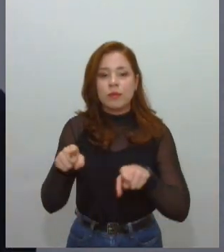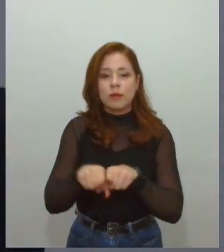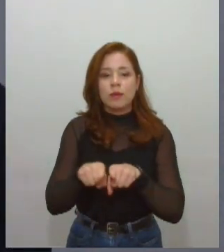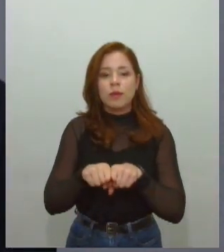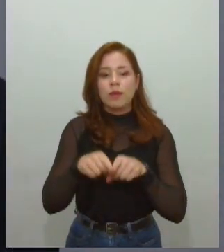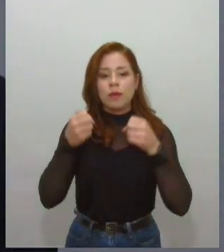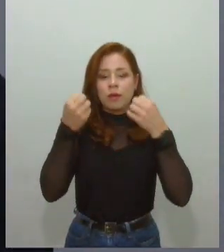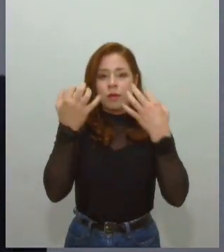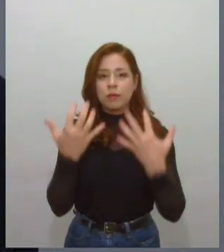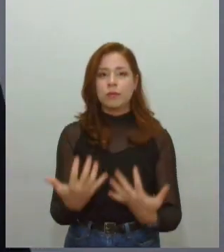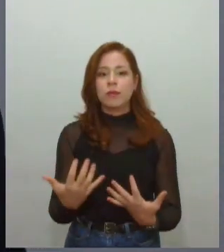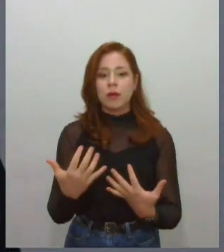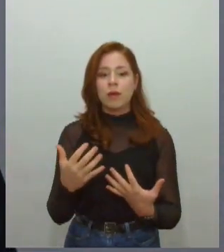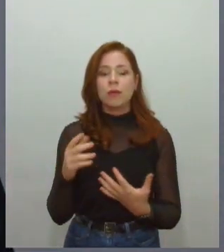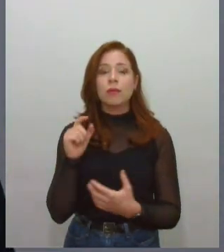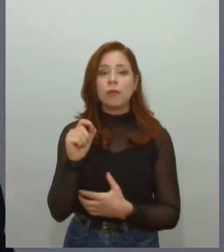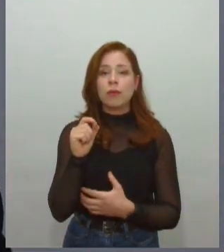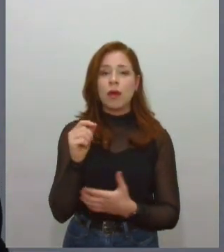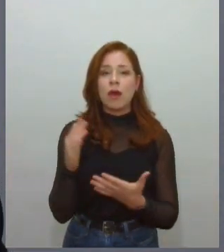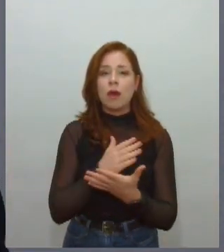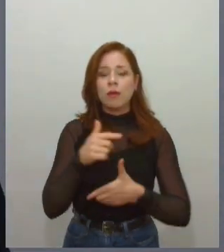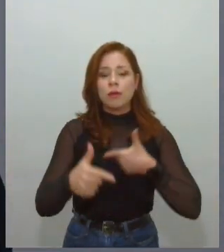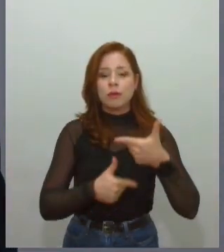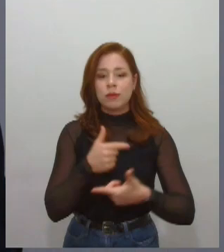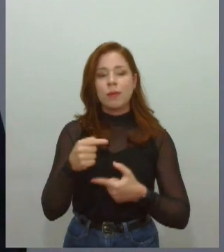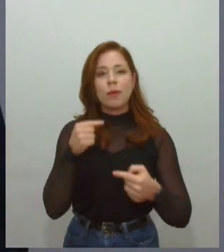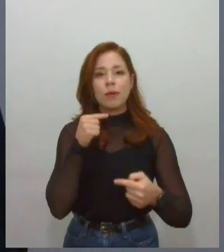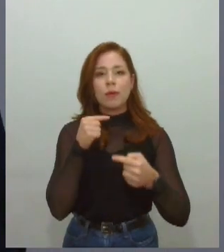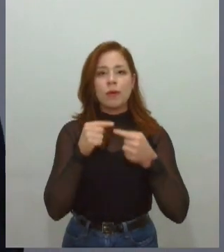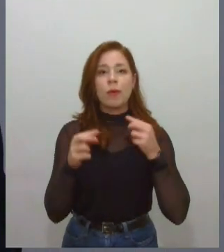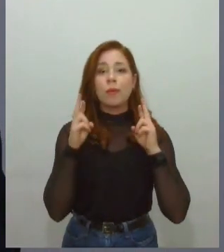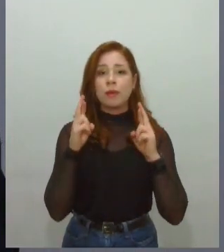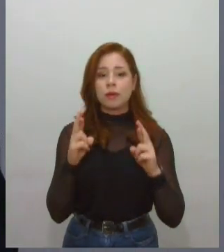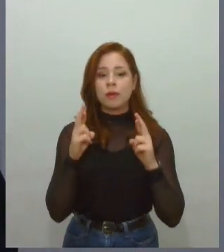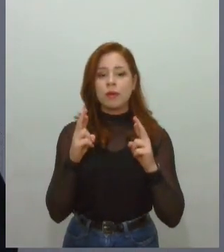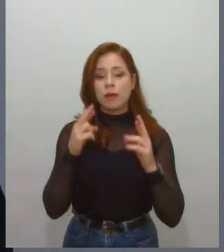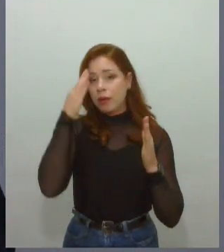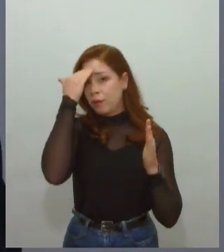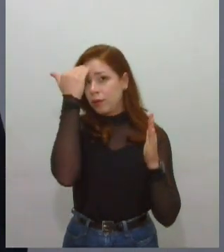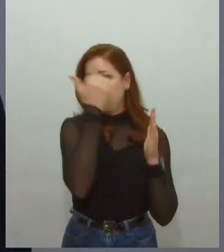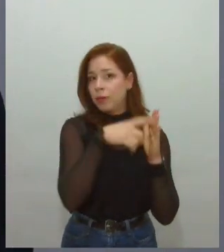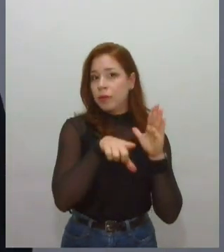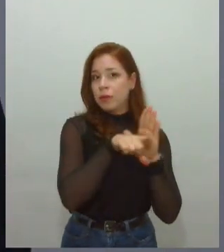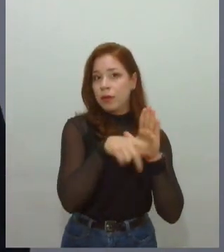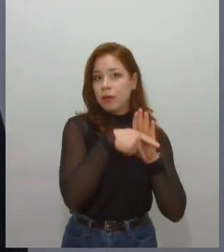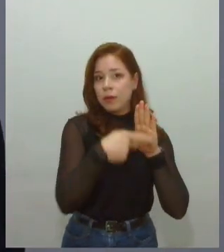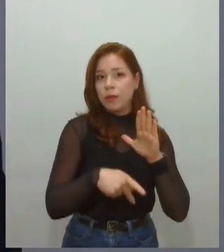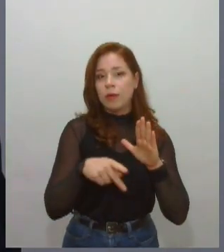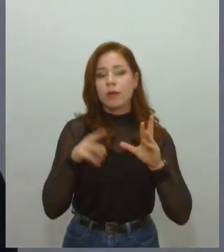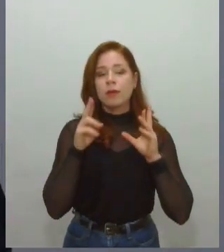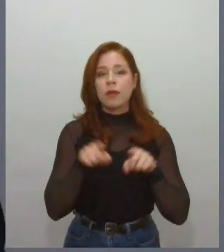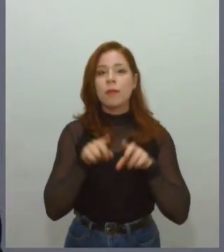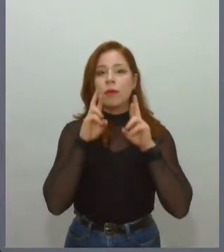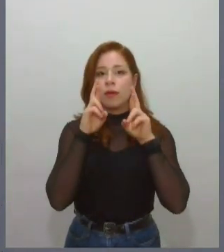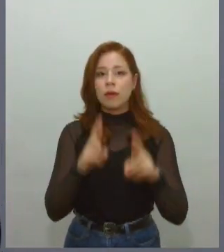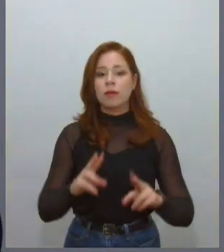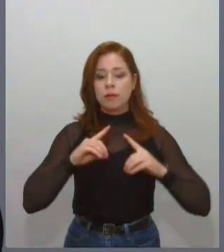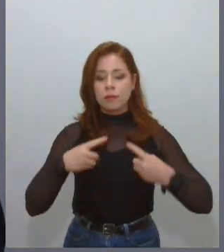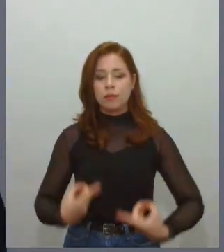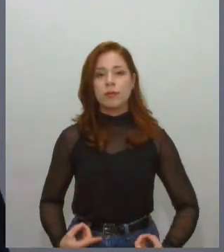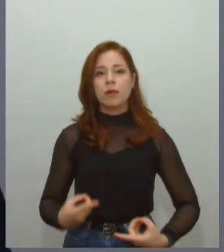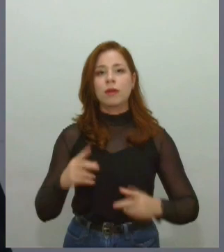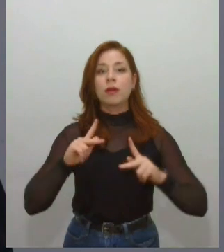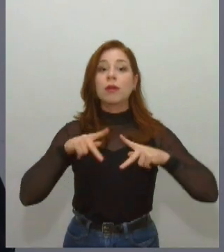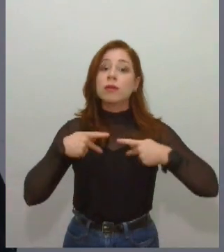essa expectativa de observância, de respeito à dignidade da pessoa humana no ambiente de trabalho. Infelizmente, nós